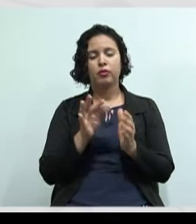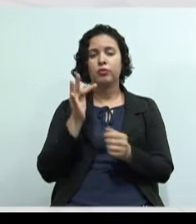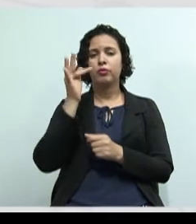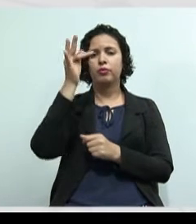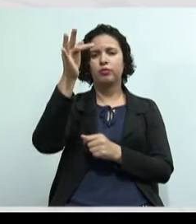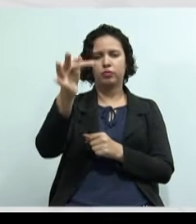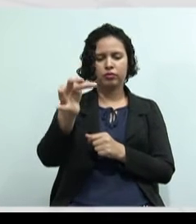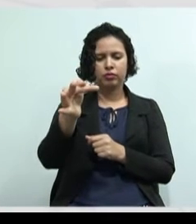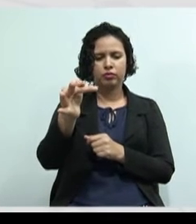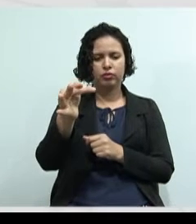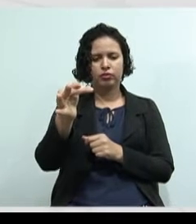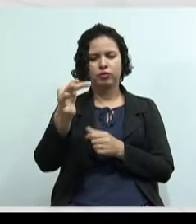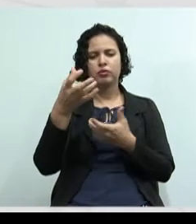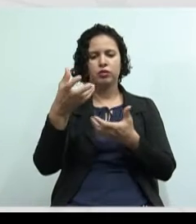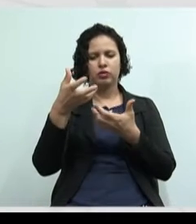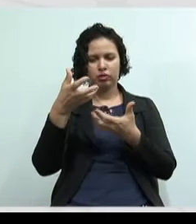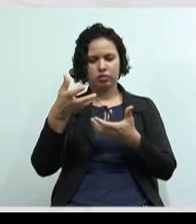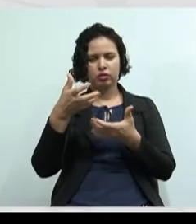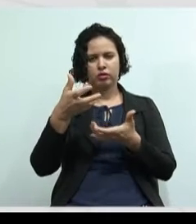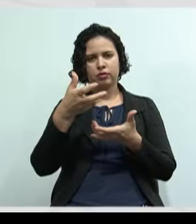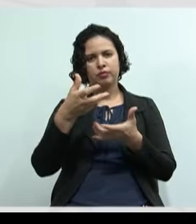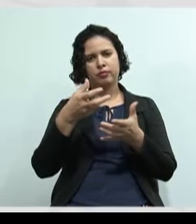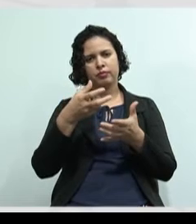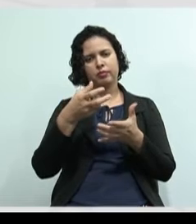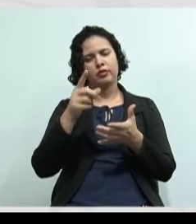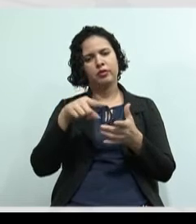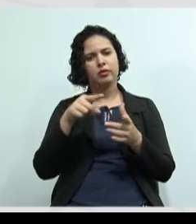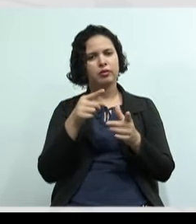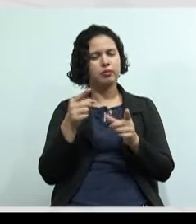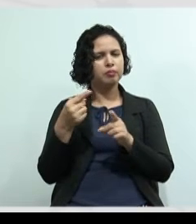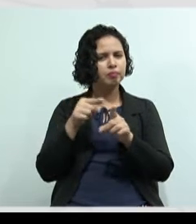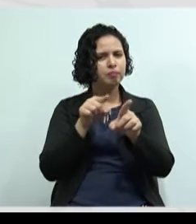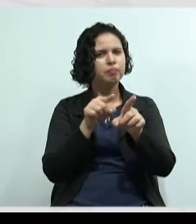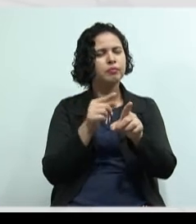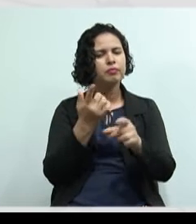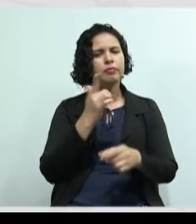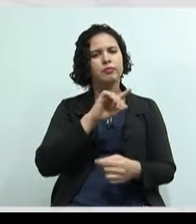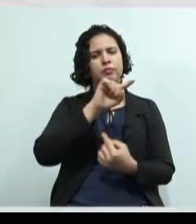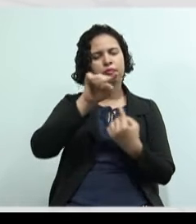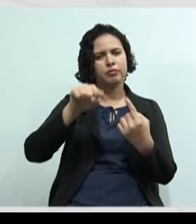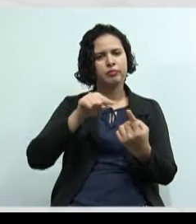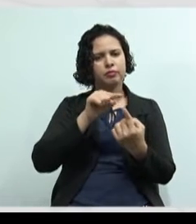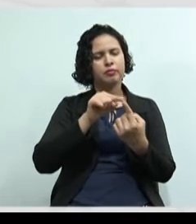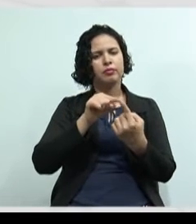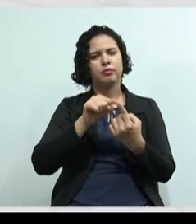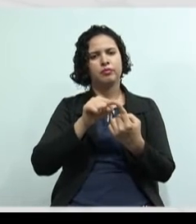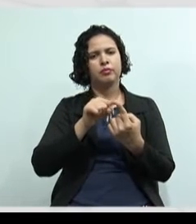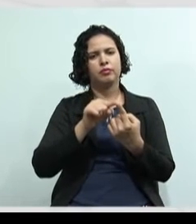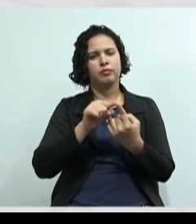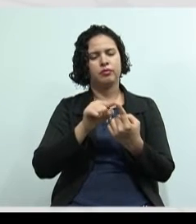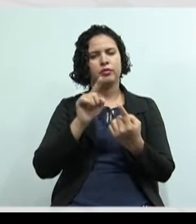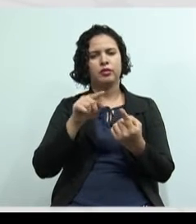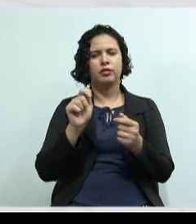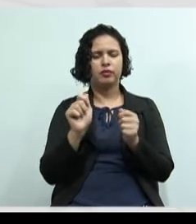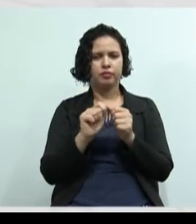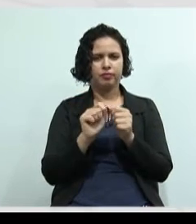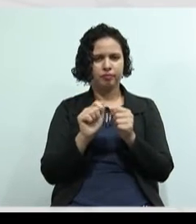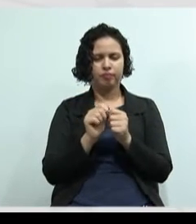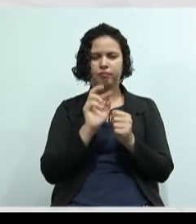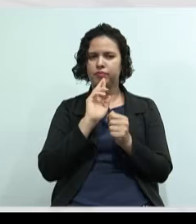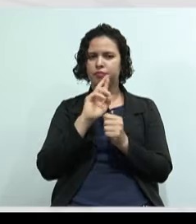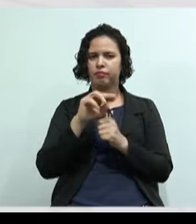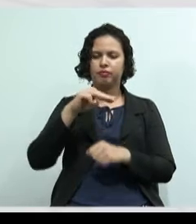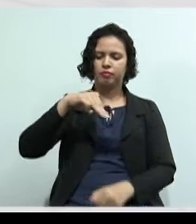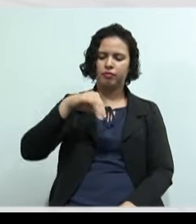projeção futura desejada, servindo como guia para a definição dos objetivos e a realização da missão que nós lemos agora há pouco.